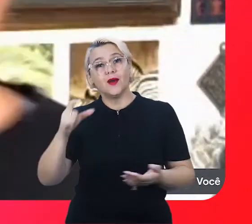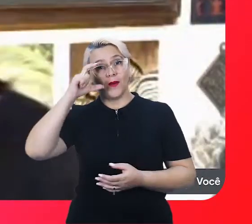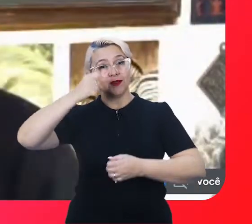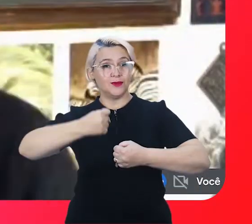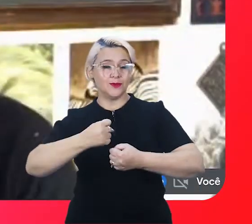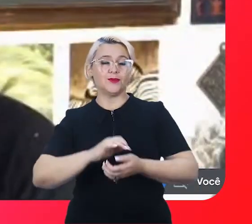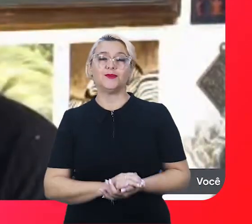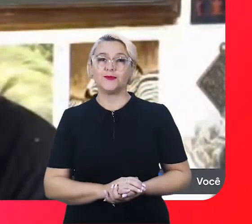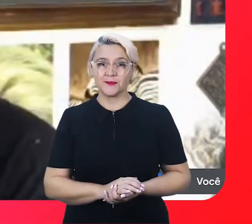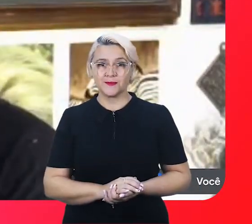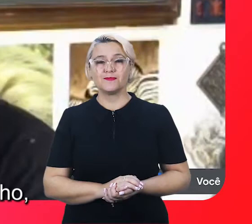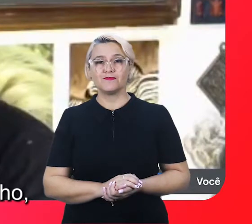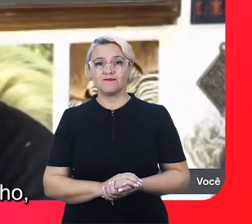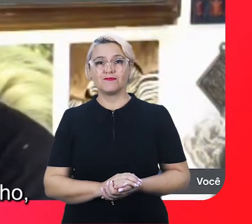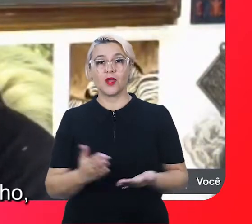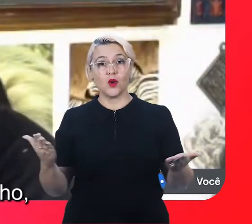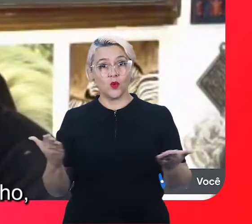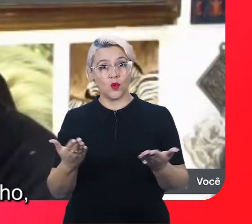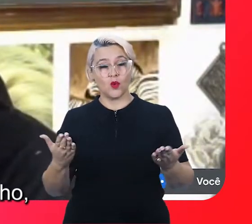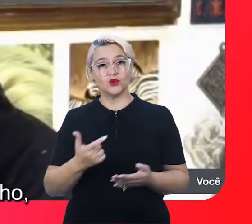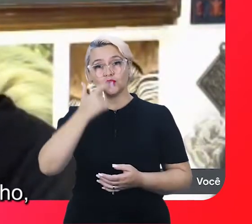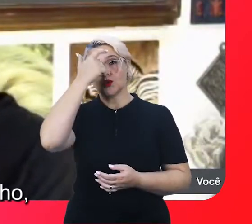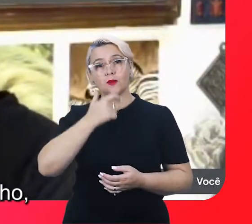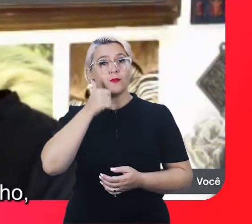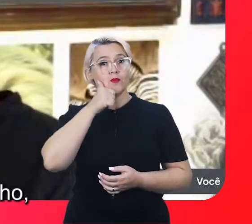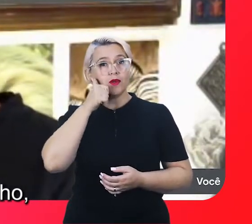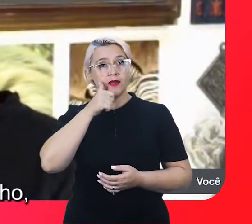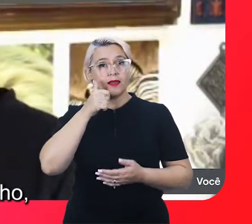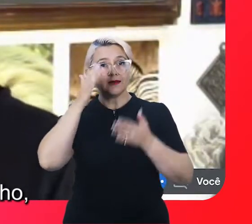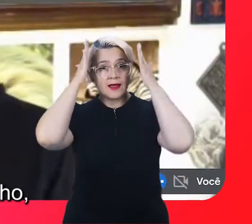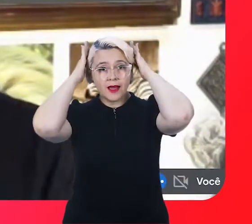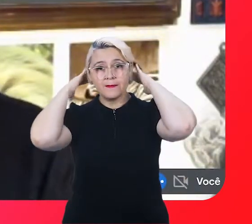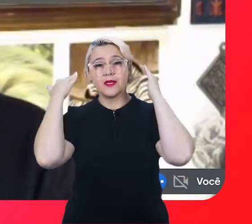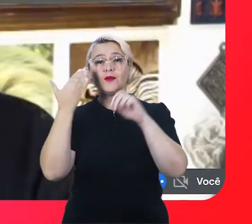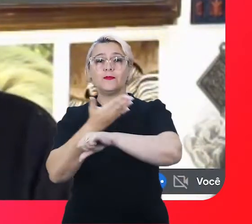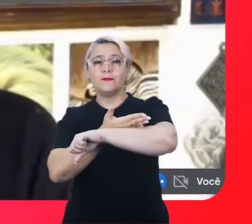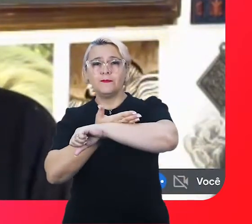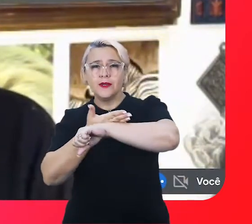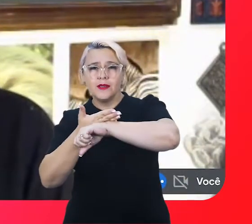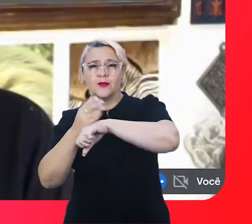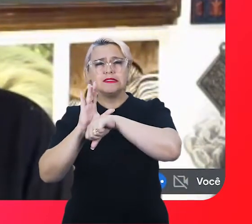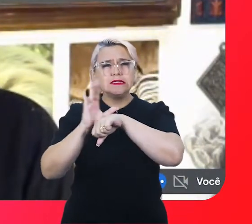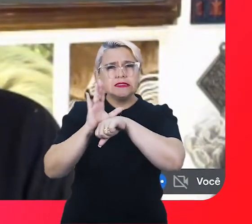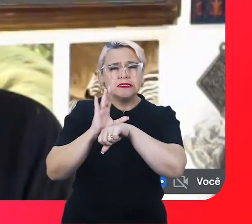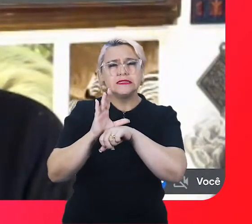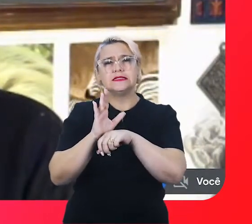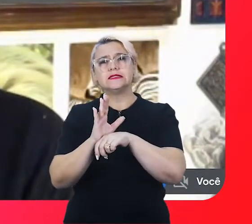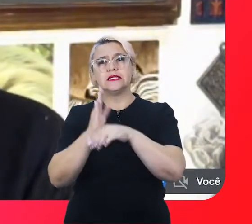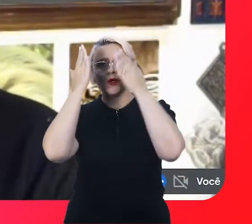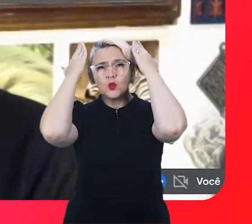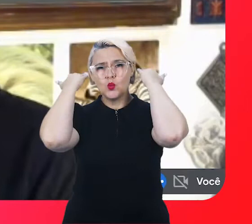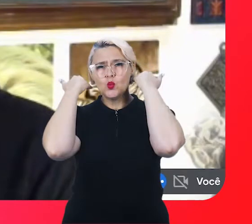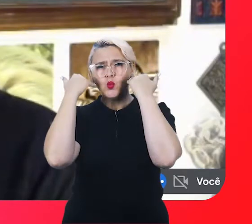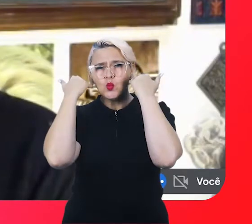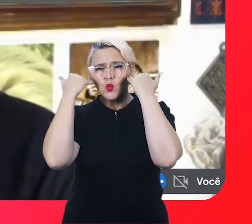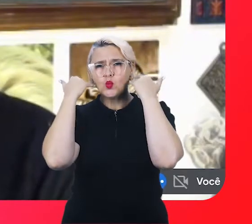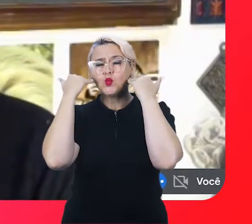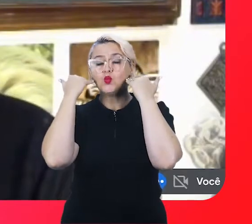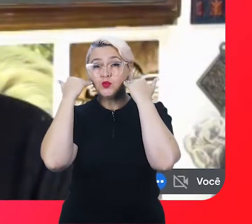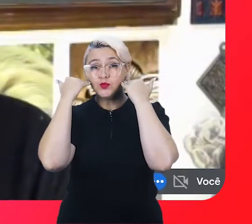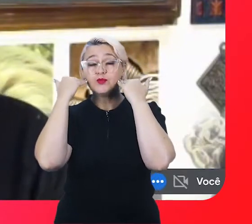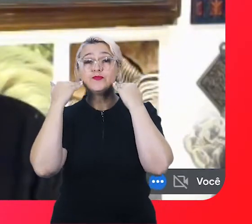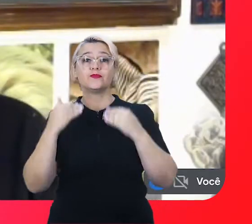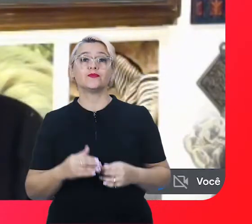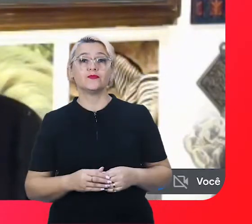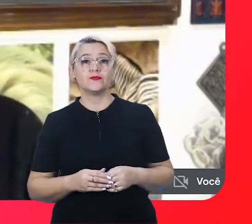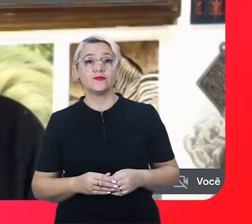Antônio, eu hoje sou uma mulher de cabelo grisalho, bem curto nas laterais, e